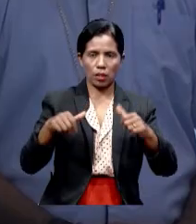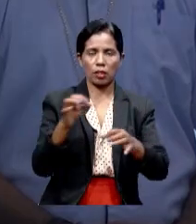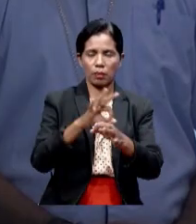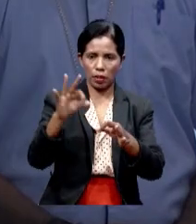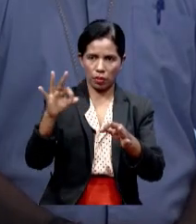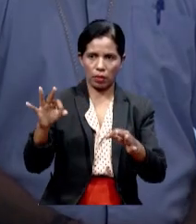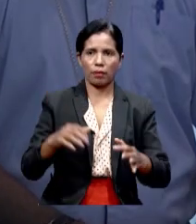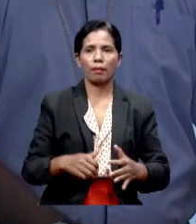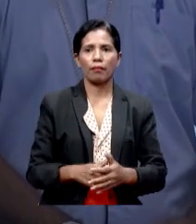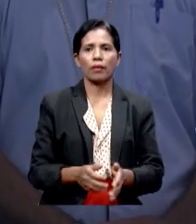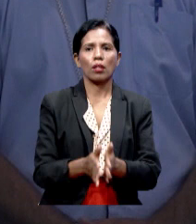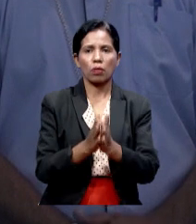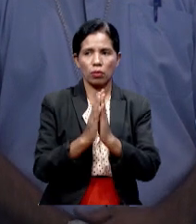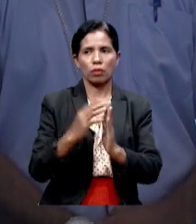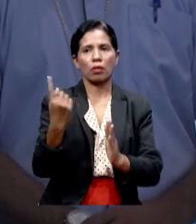Fátima, a tu.